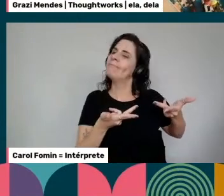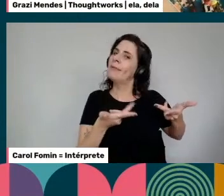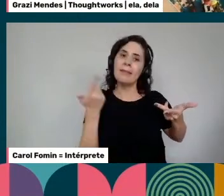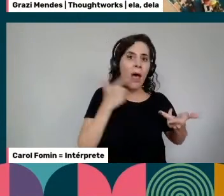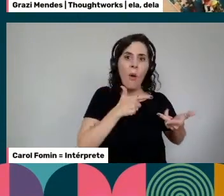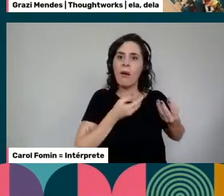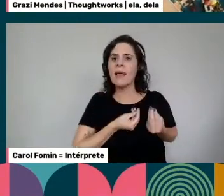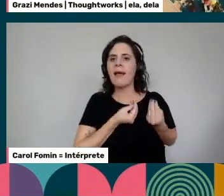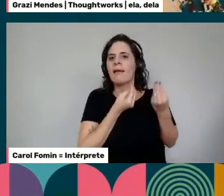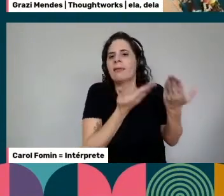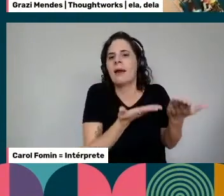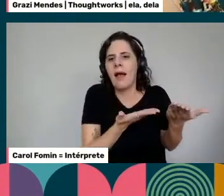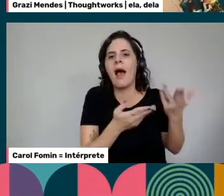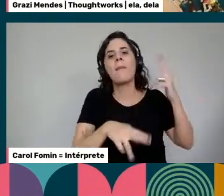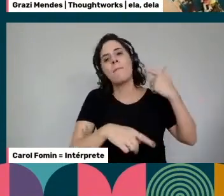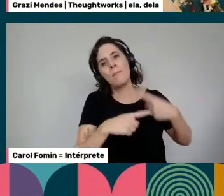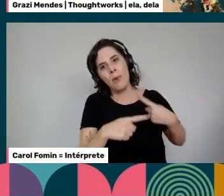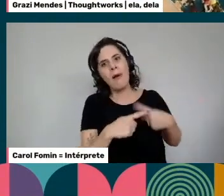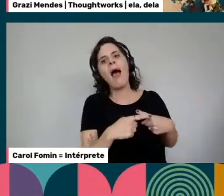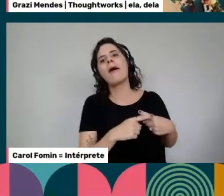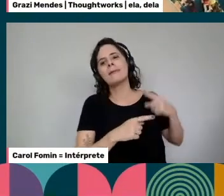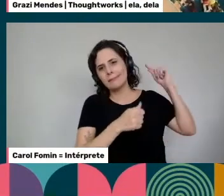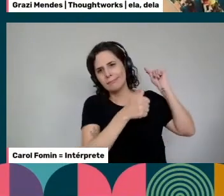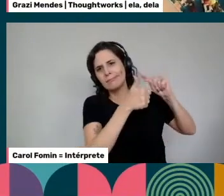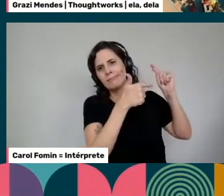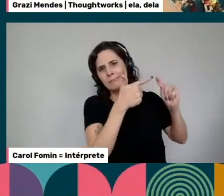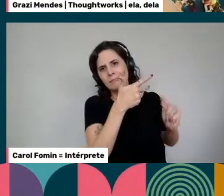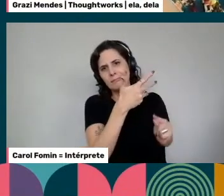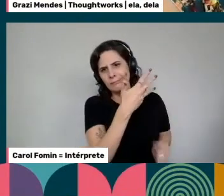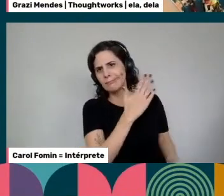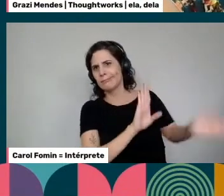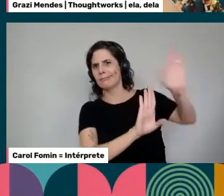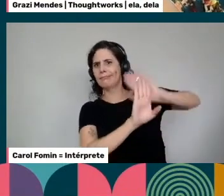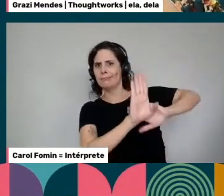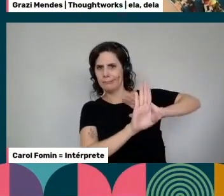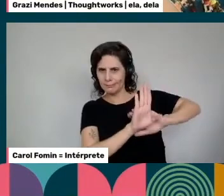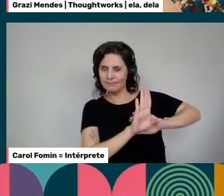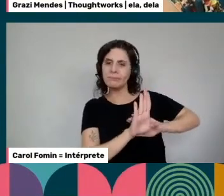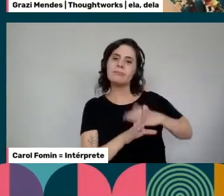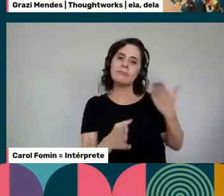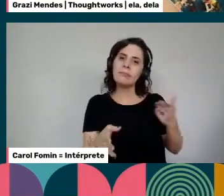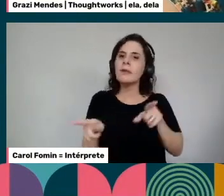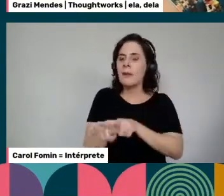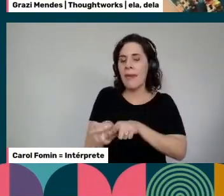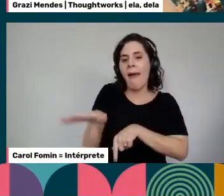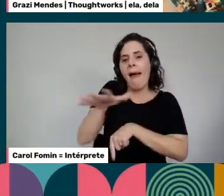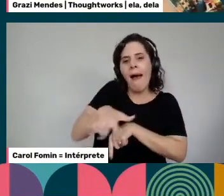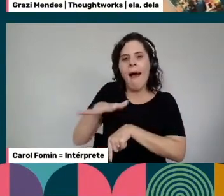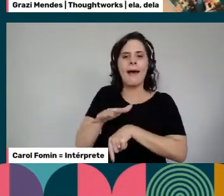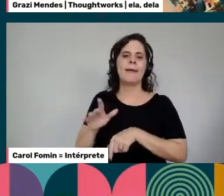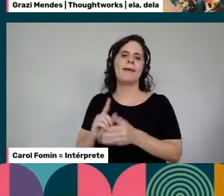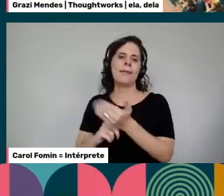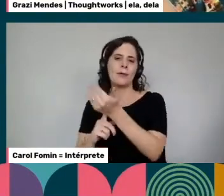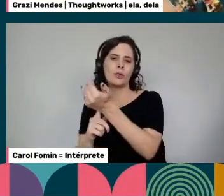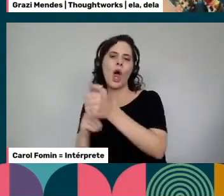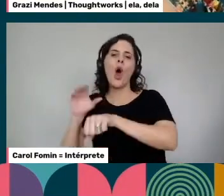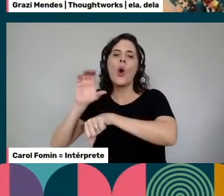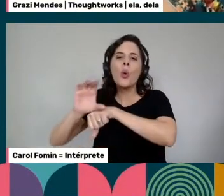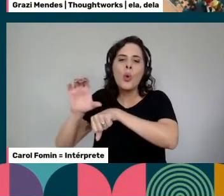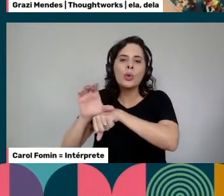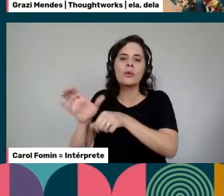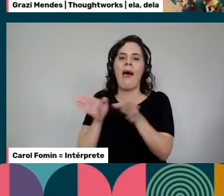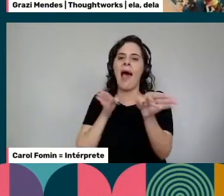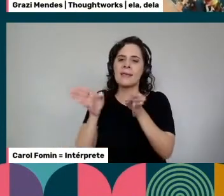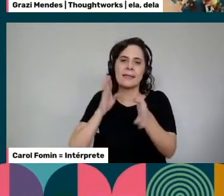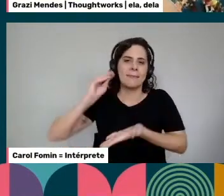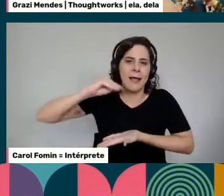limitado à educação. Então, quando a gente olha para a área de tecnologia, a gente sabe que os cursos não são acessíveis, os equipamentos não são acessíveis,